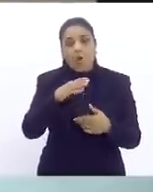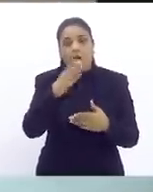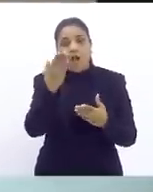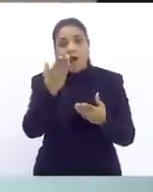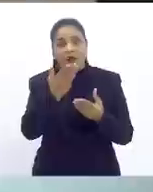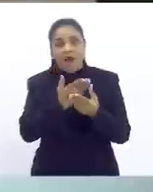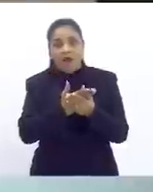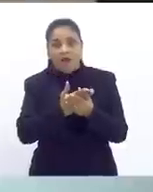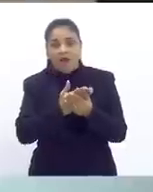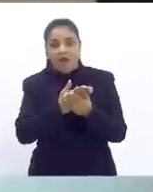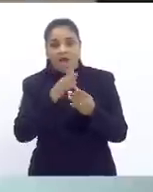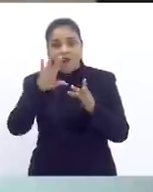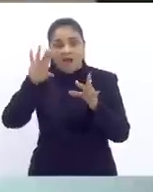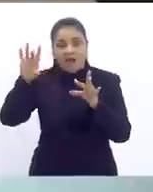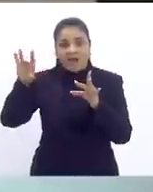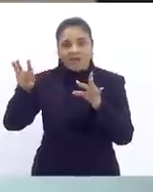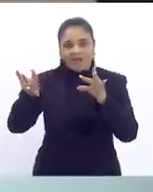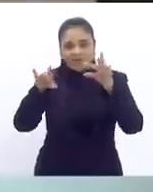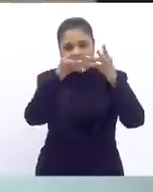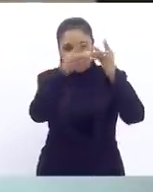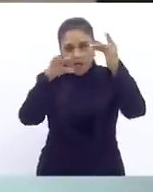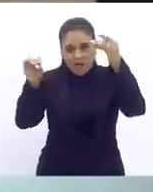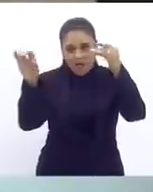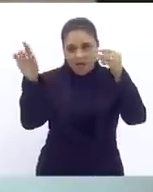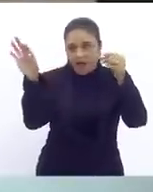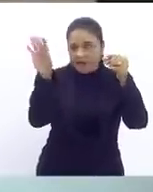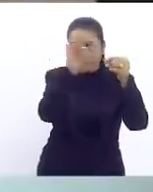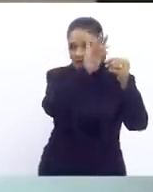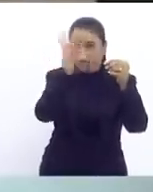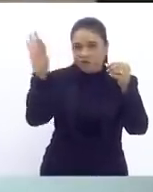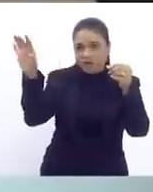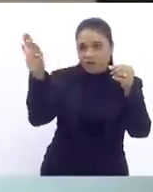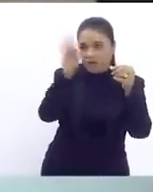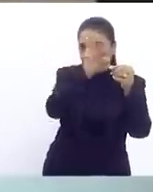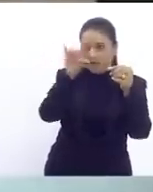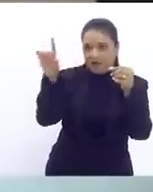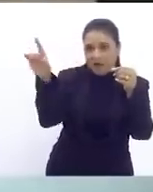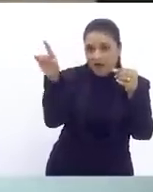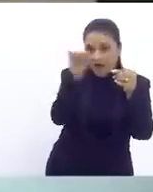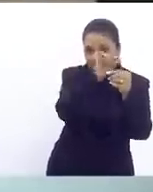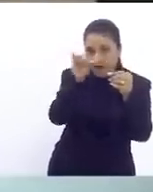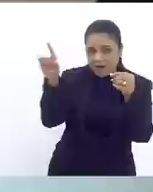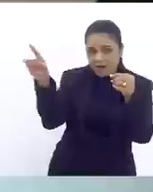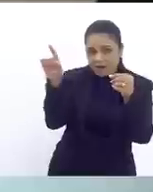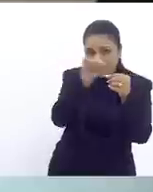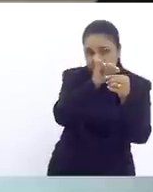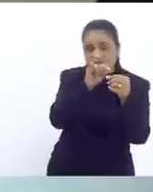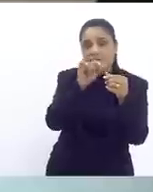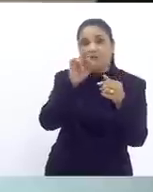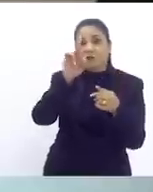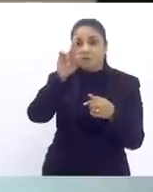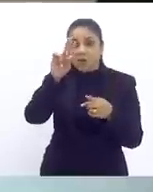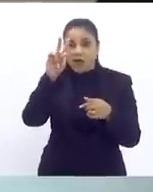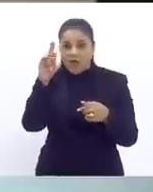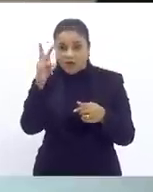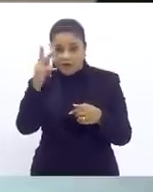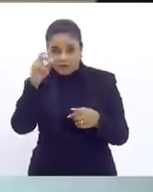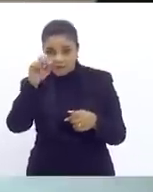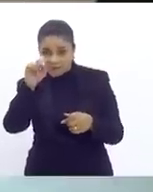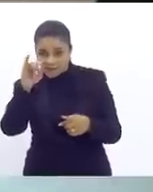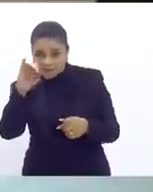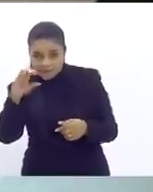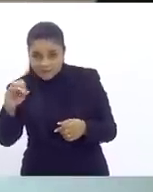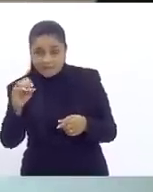é convertido em csv de forma que se pudesse importar essas informações para dentro do Siga RH fora isso temos um problema